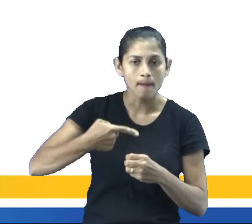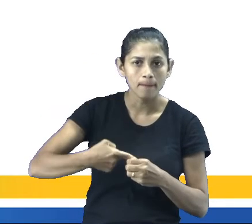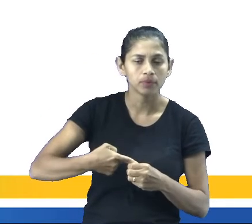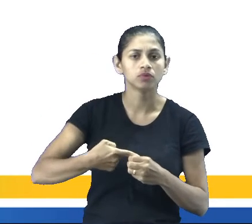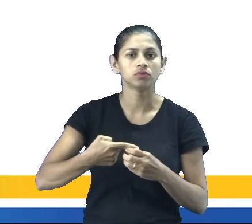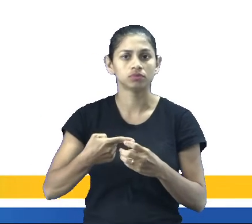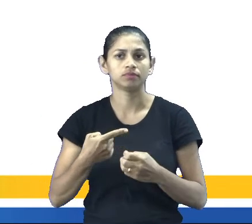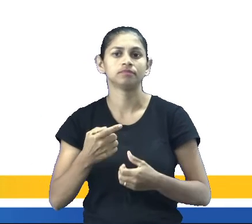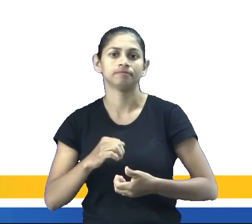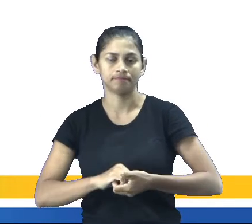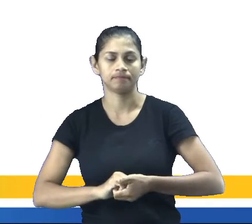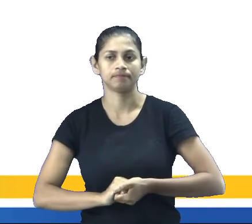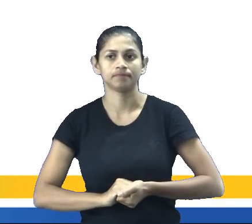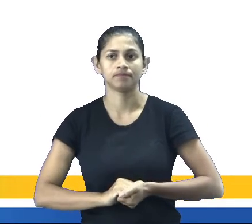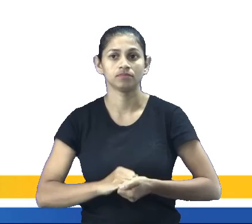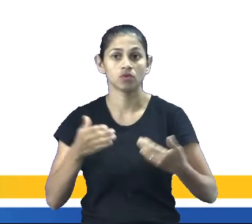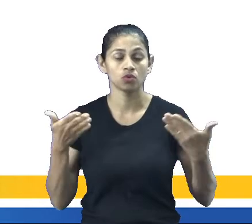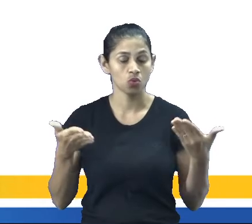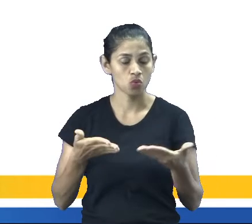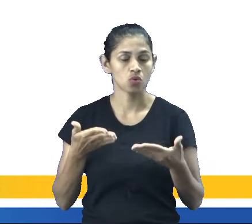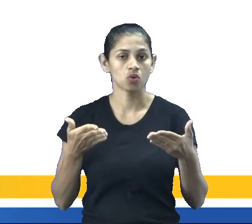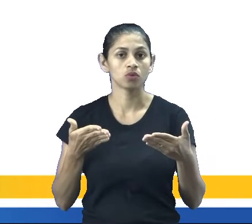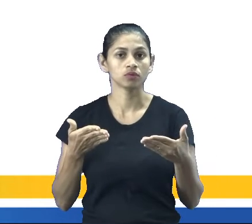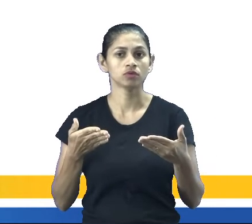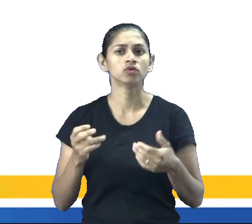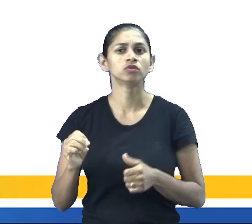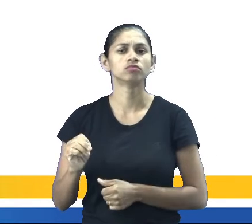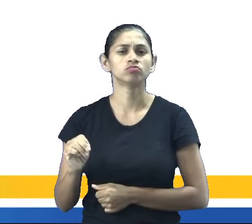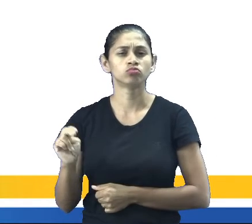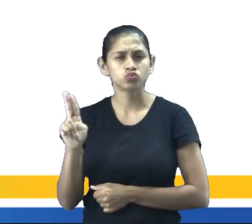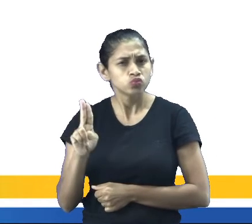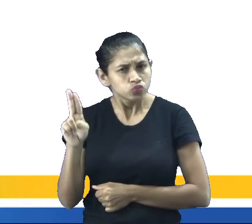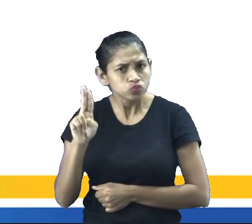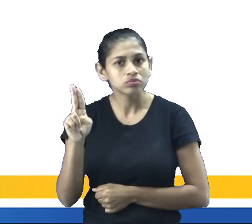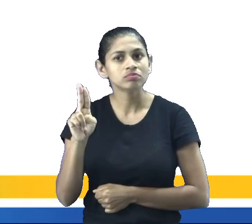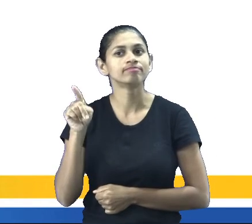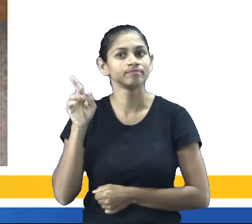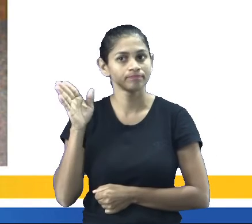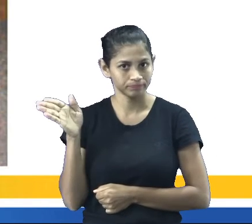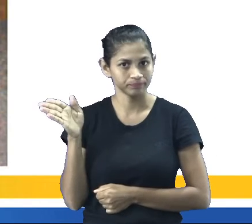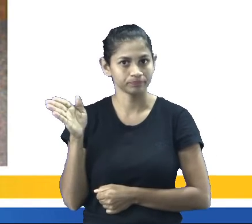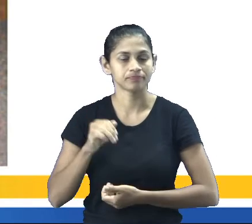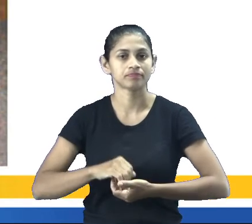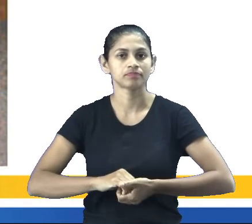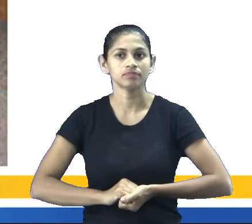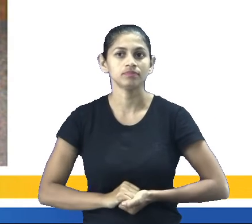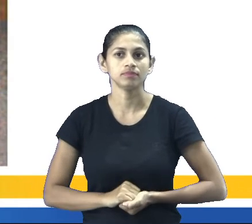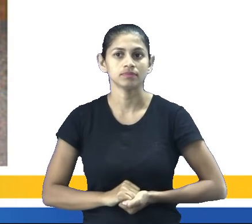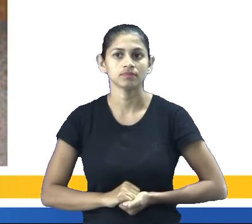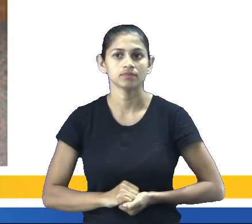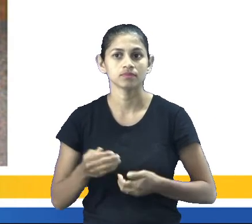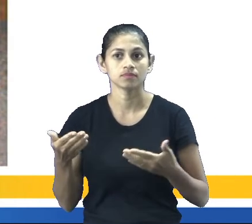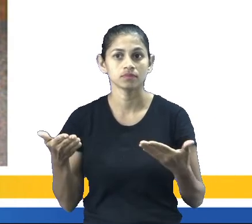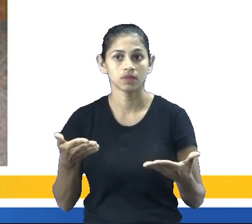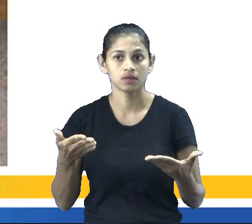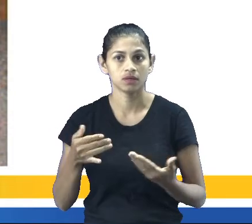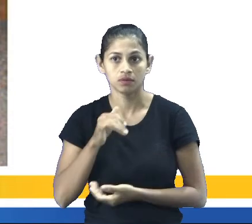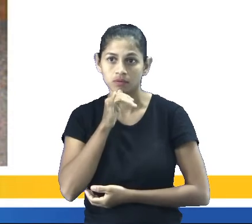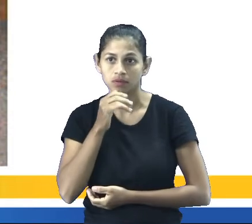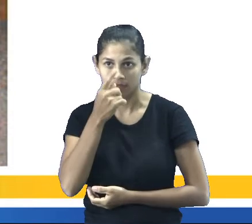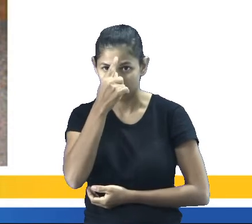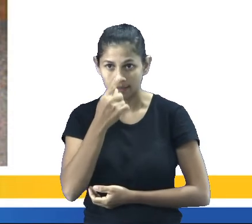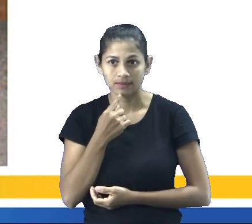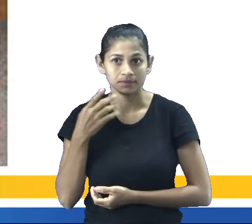que gera poluição, né? Então, hoje em dia tem sido muito utilizado a biomassa. Então, aqui, ó, é o mesmo